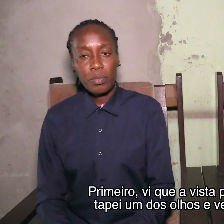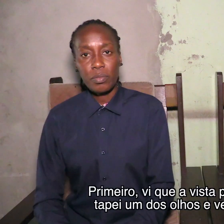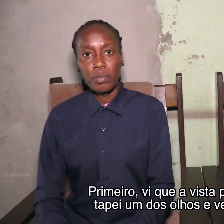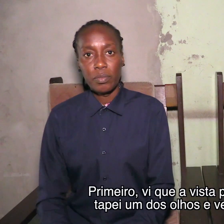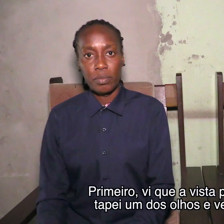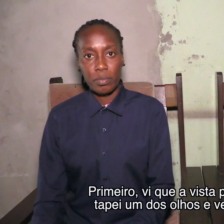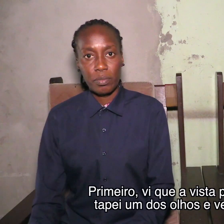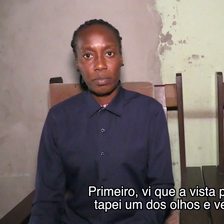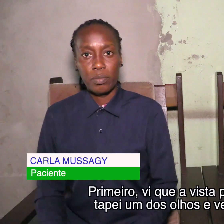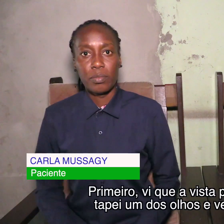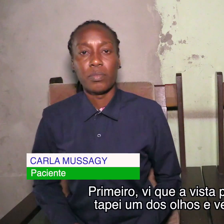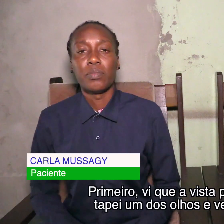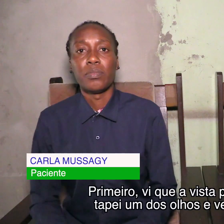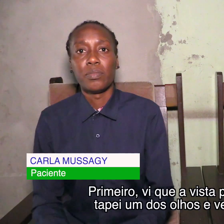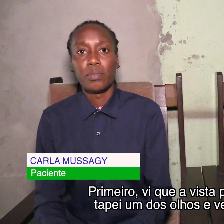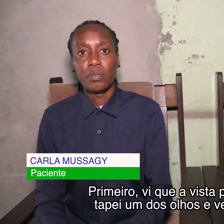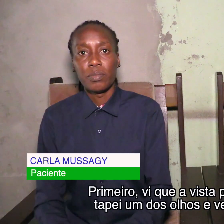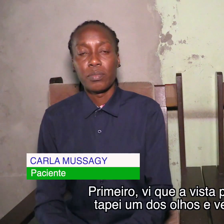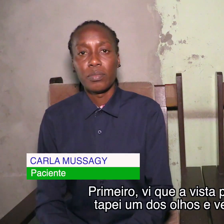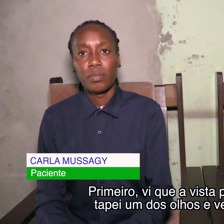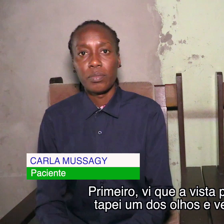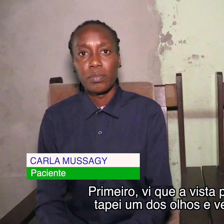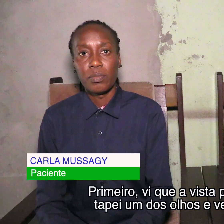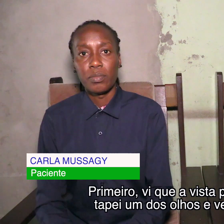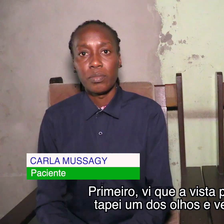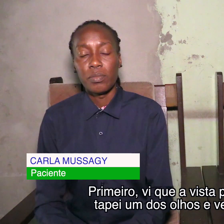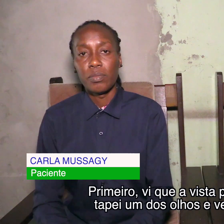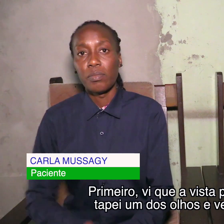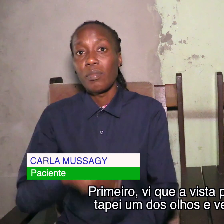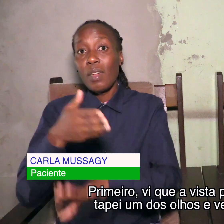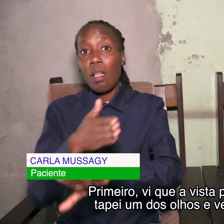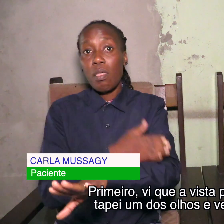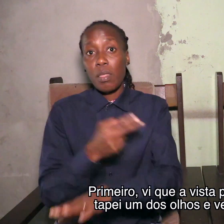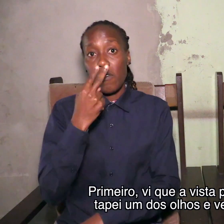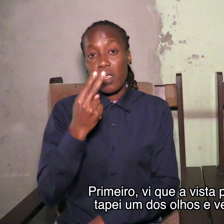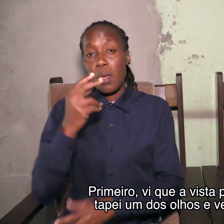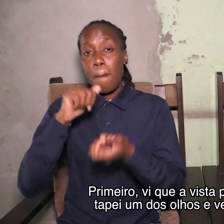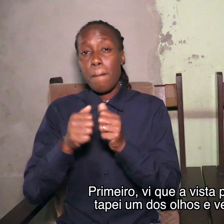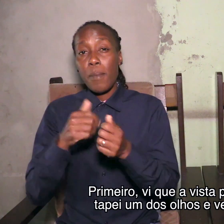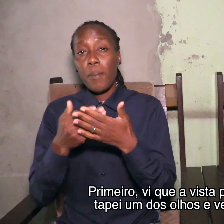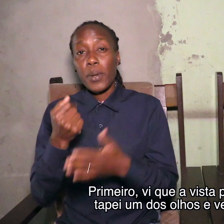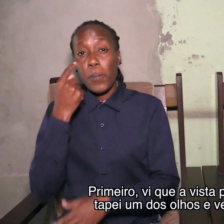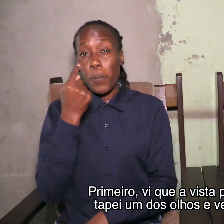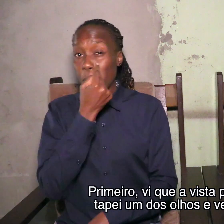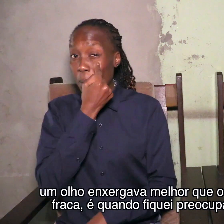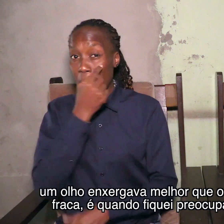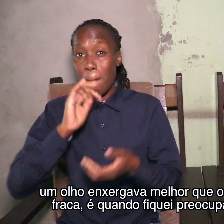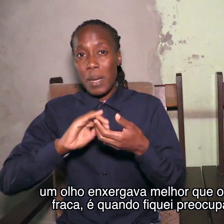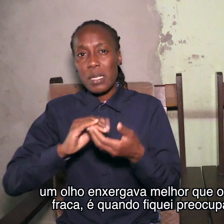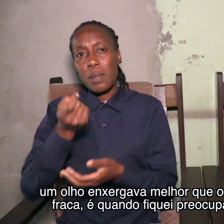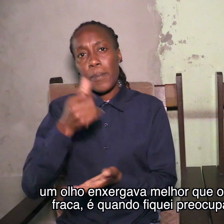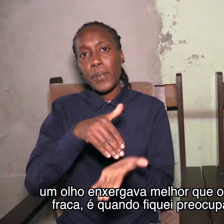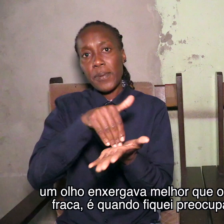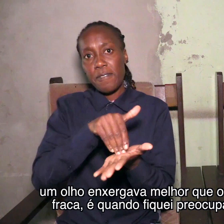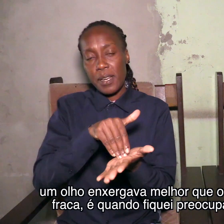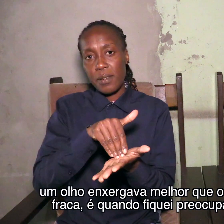Primeiro vi que a vista parecia... Estou com a impressão que a vista estava fraca. Tentei, tapei um olho, vi com um olho